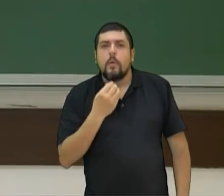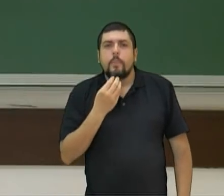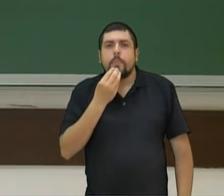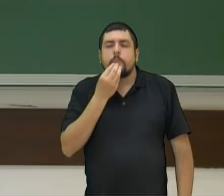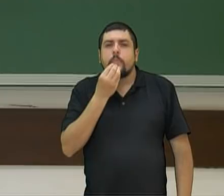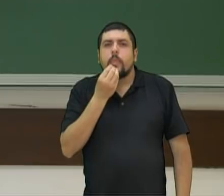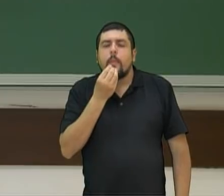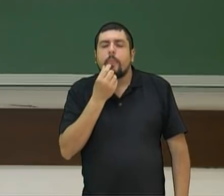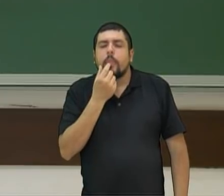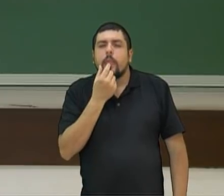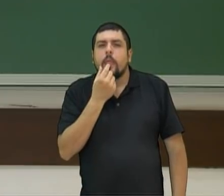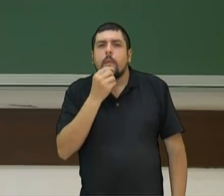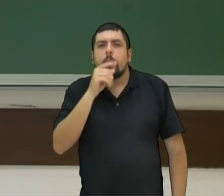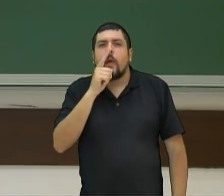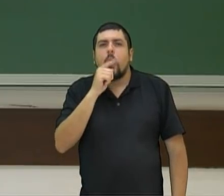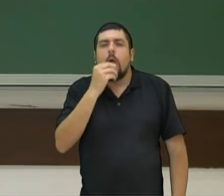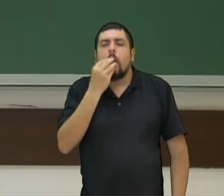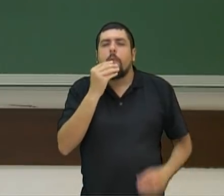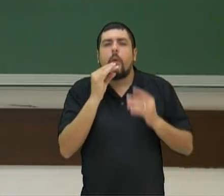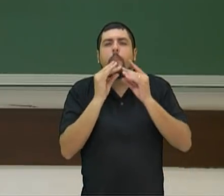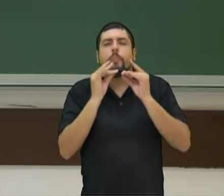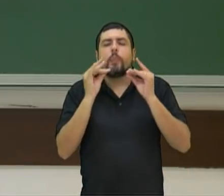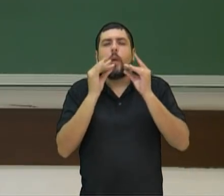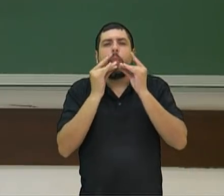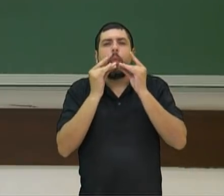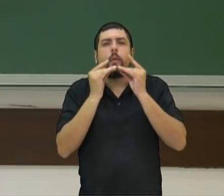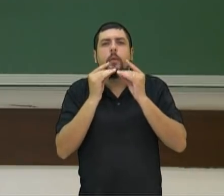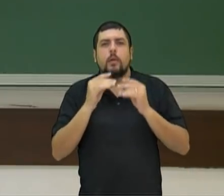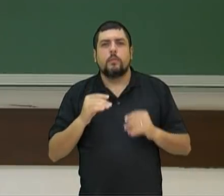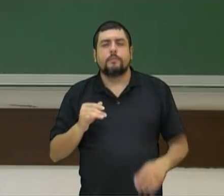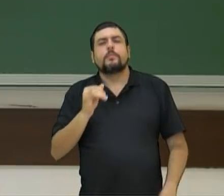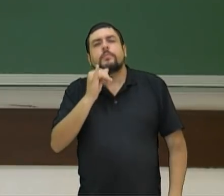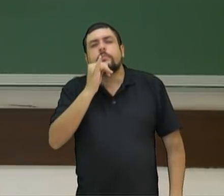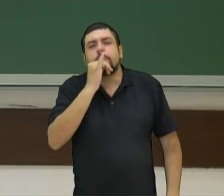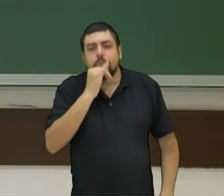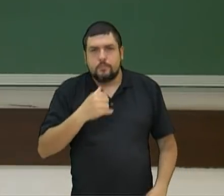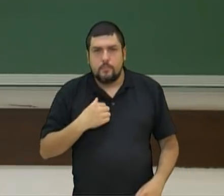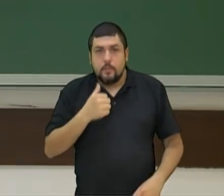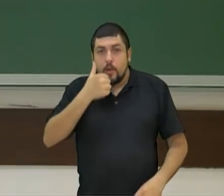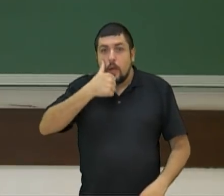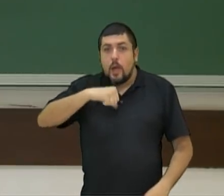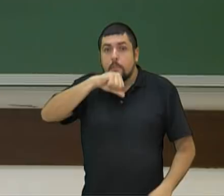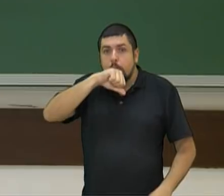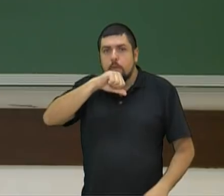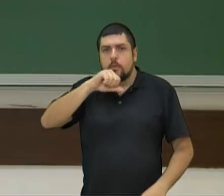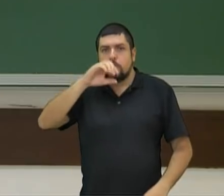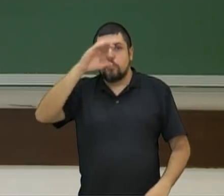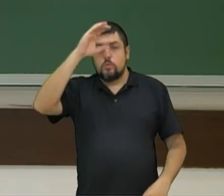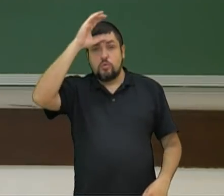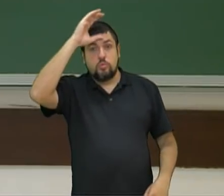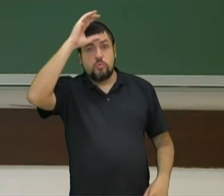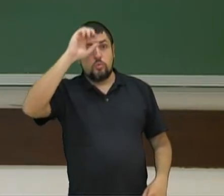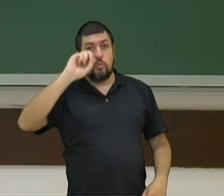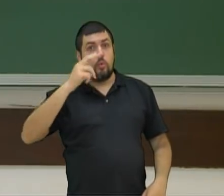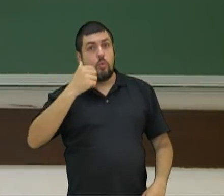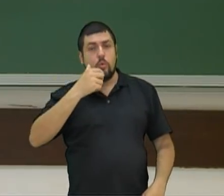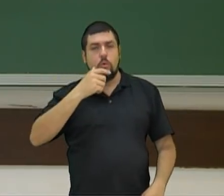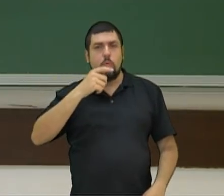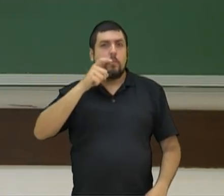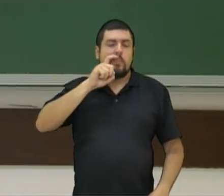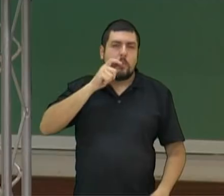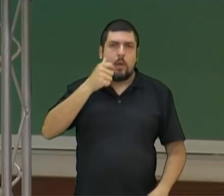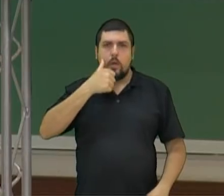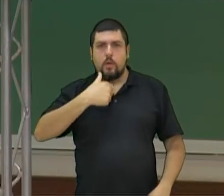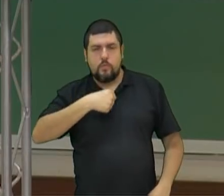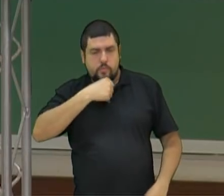ação involuntária. Então, vamos dizer que a mãe, a tia, o pai, a avó faz um bolo muito gostoso.